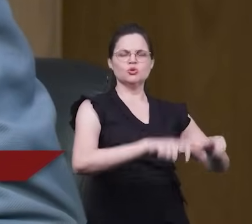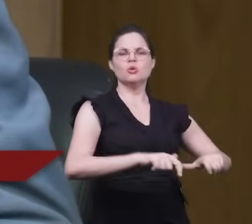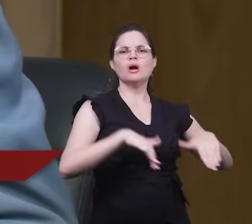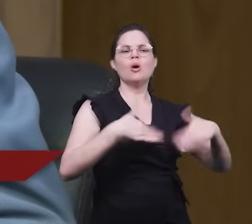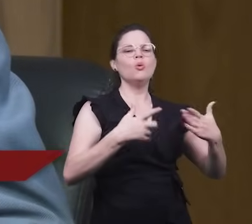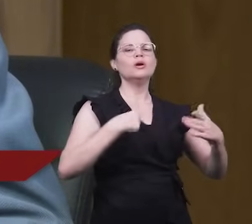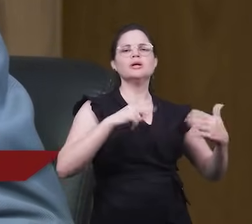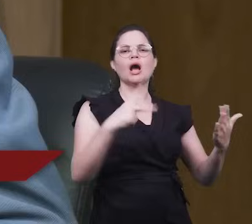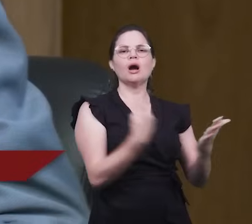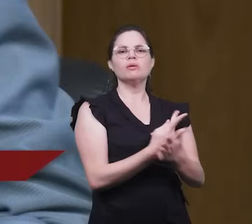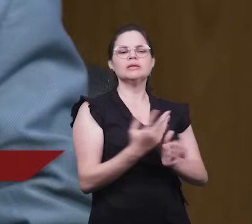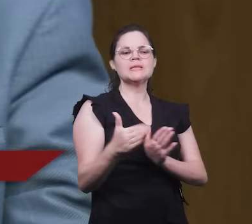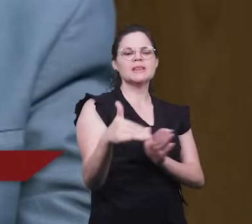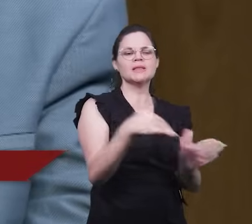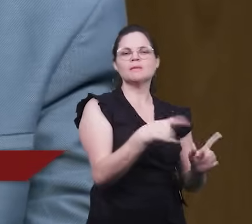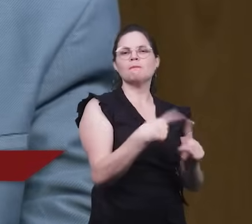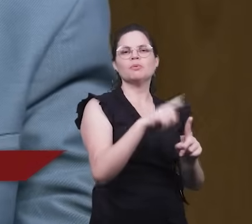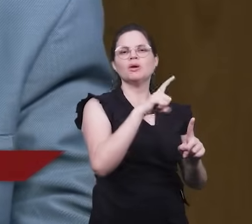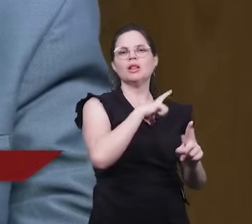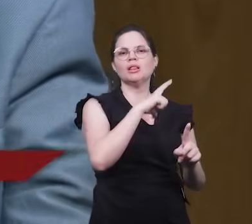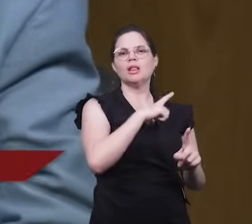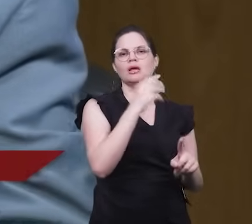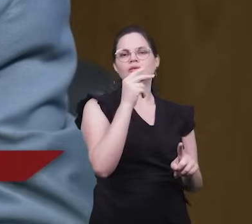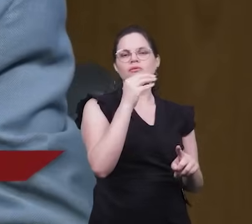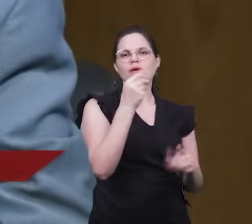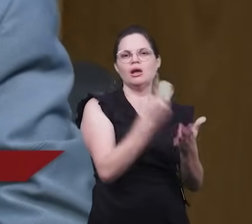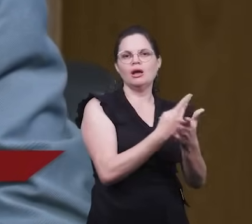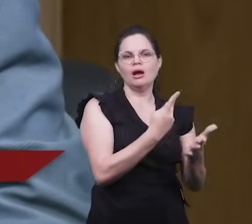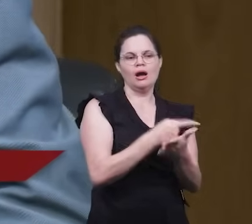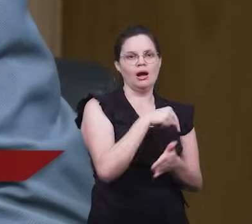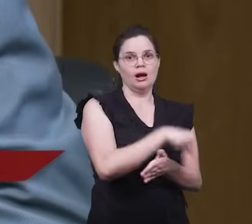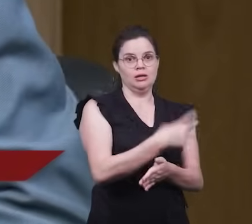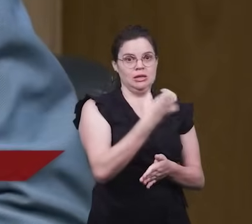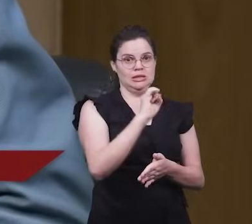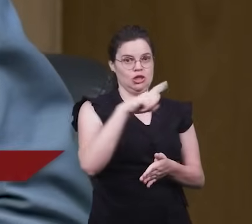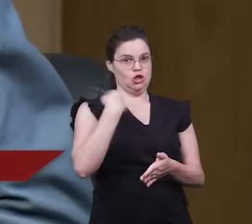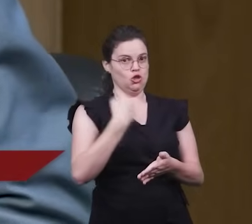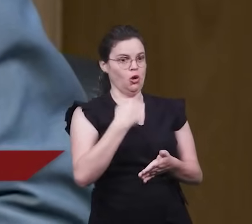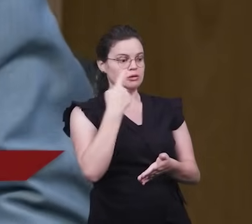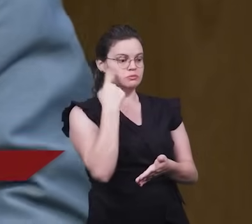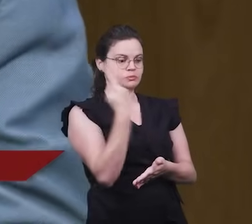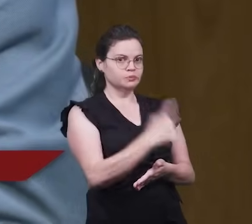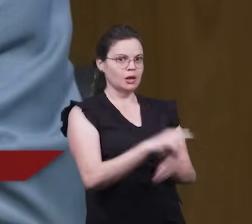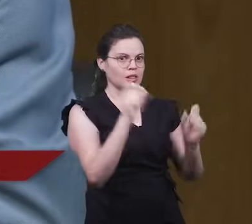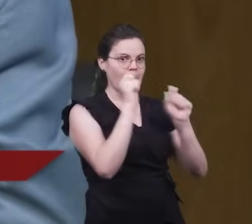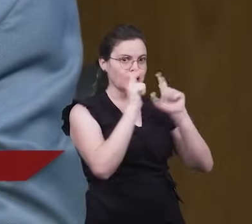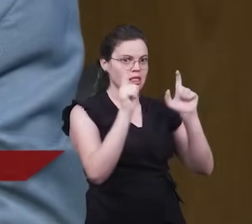seus desvios. Se nós estamos naqueles desvios que a